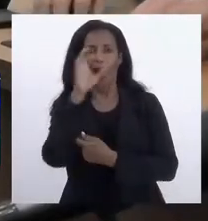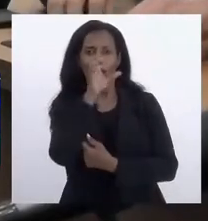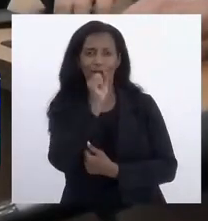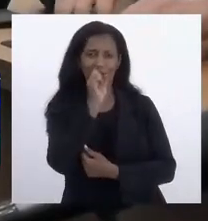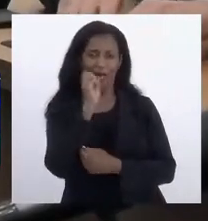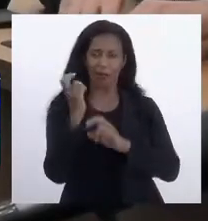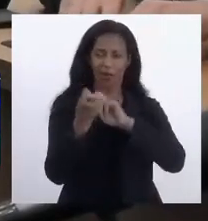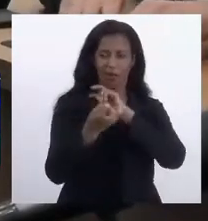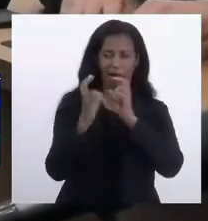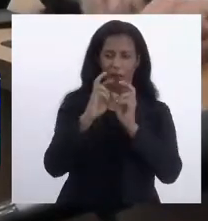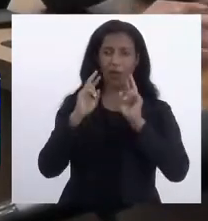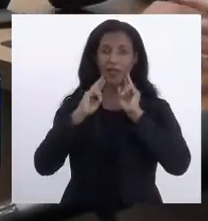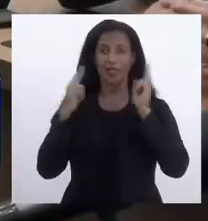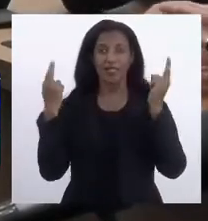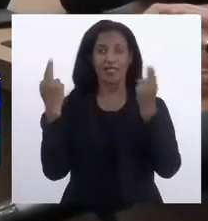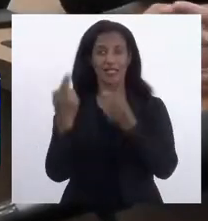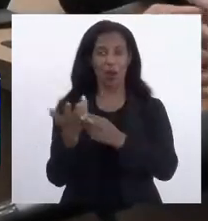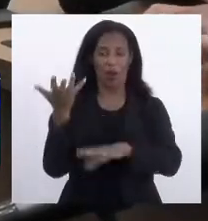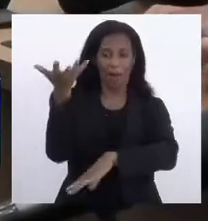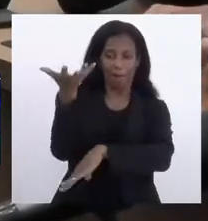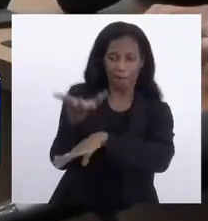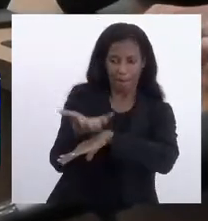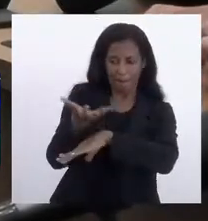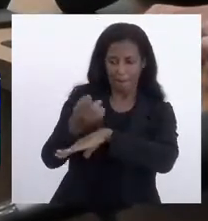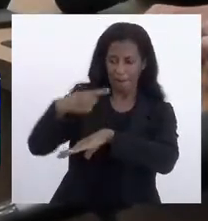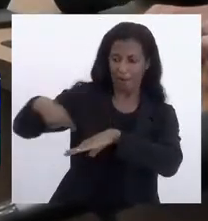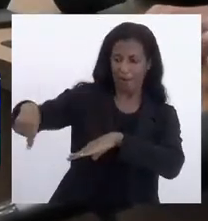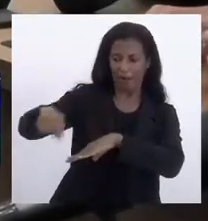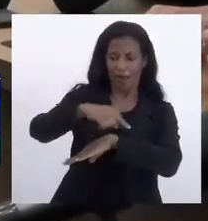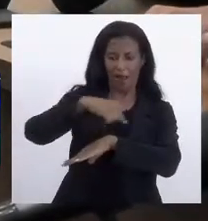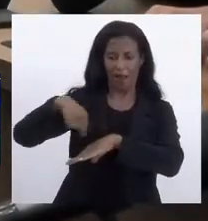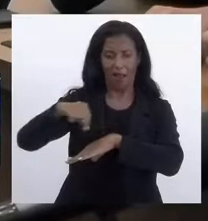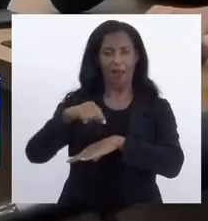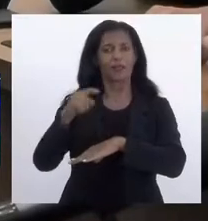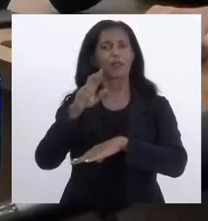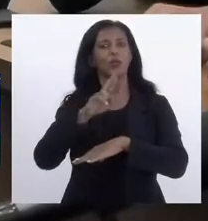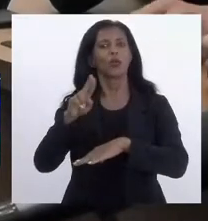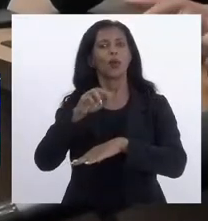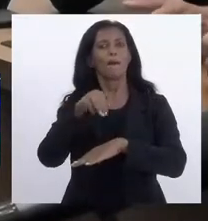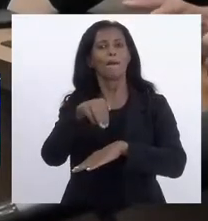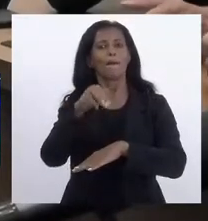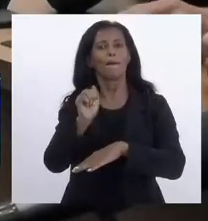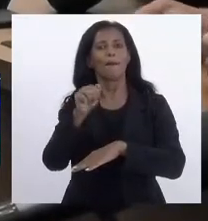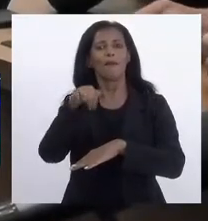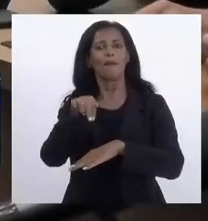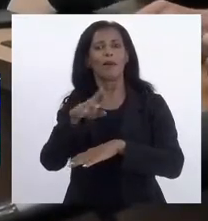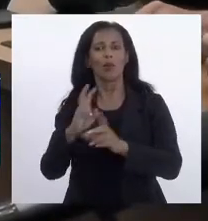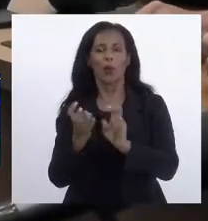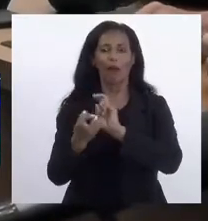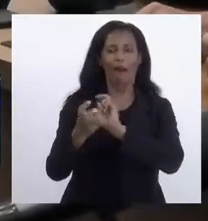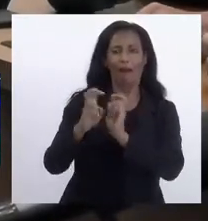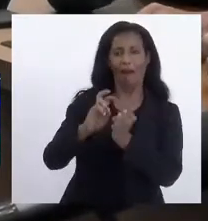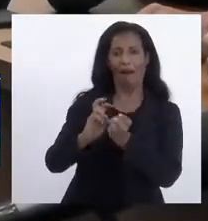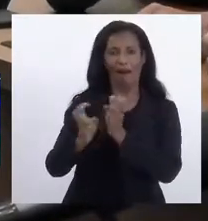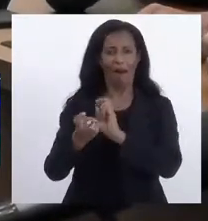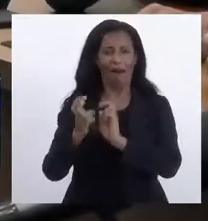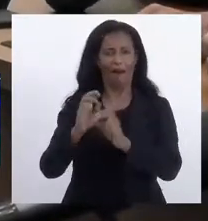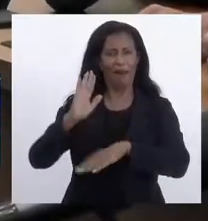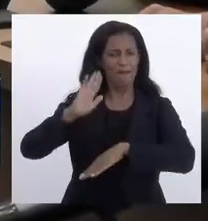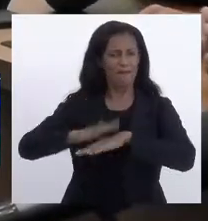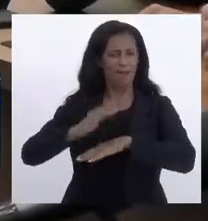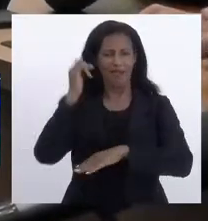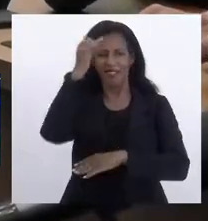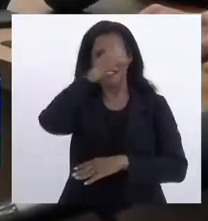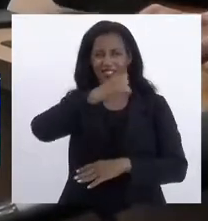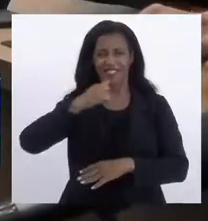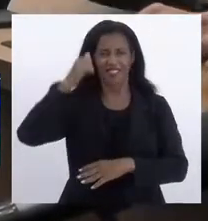da capoeira se reúnem no Largo da Penha, no Espaço Manduca da Praia, para jogar a Roda da Penha, a mais